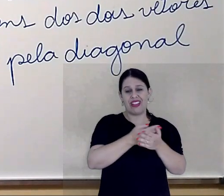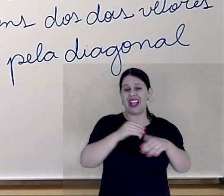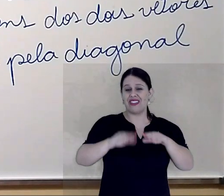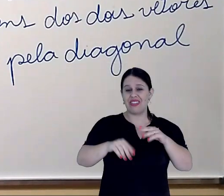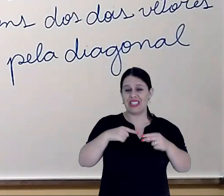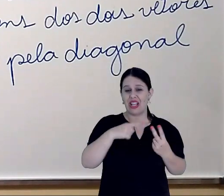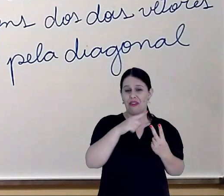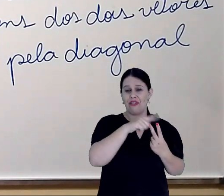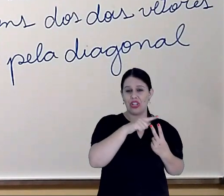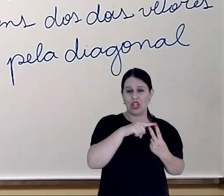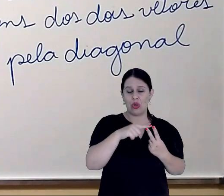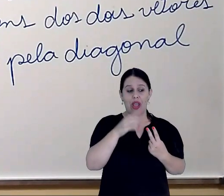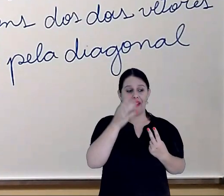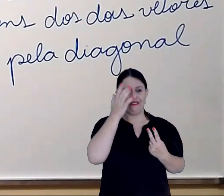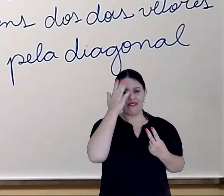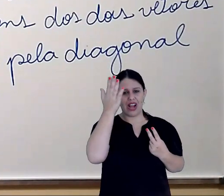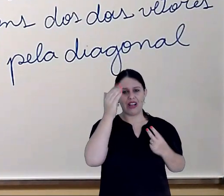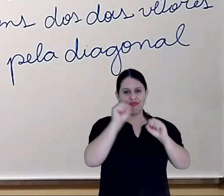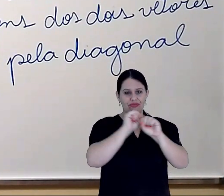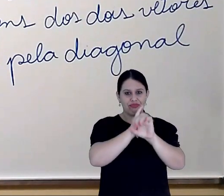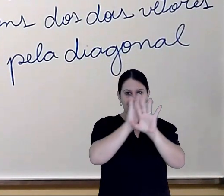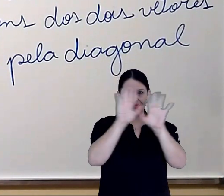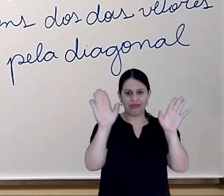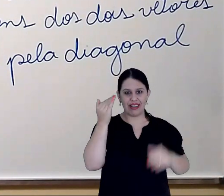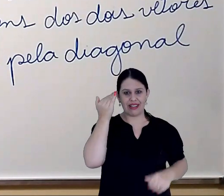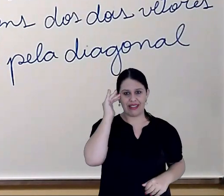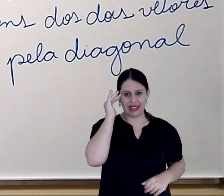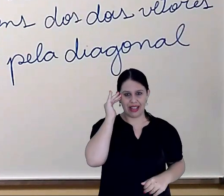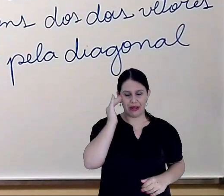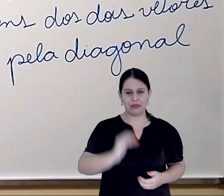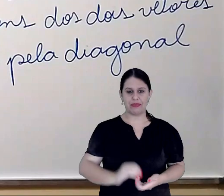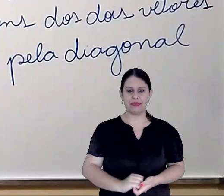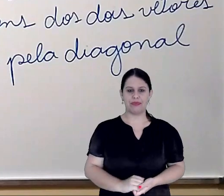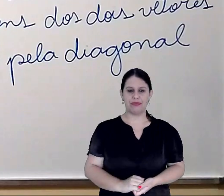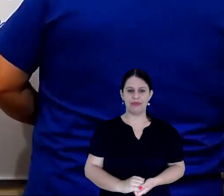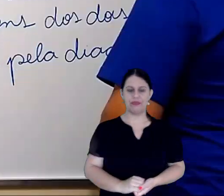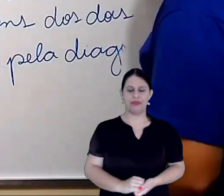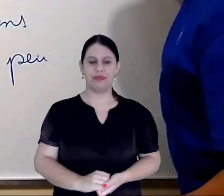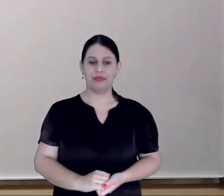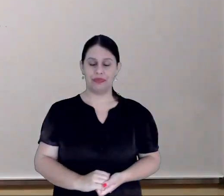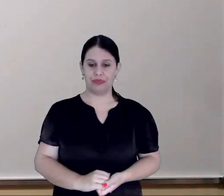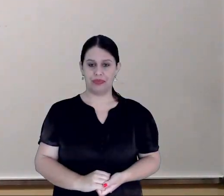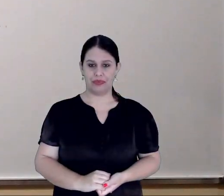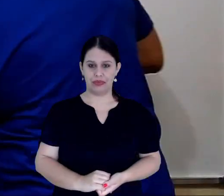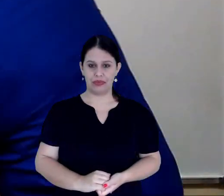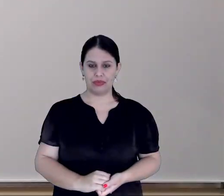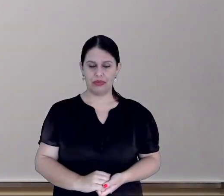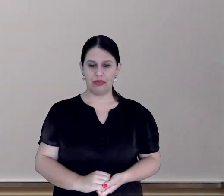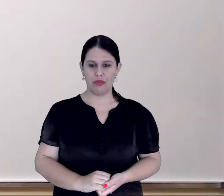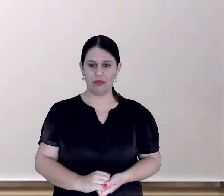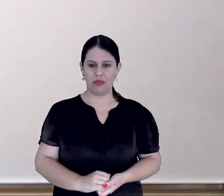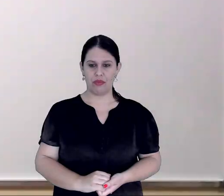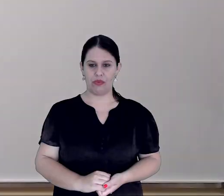vetorzinhos e fica muito fácil de entender. Vamos fazer isso então? Vamos lá!